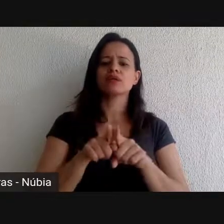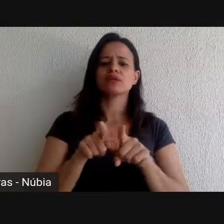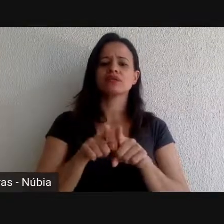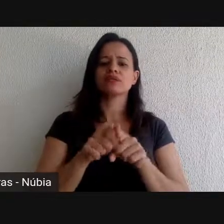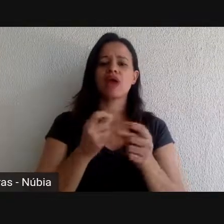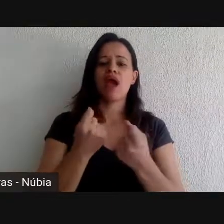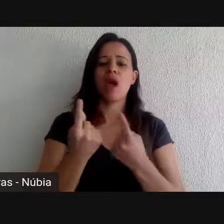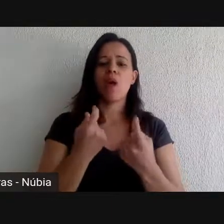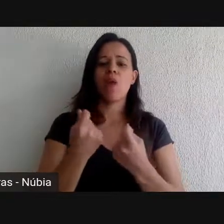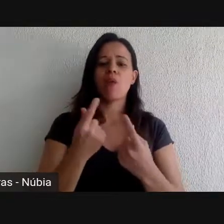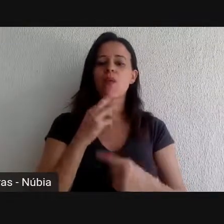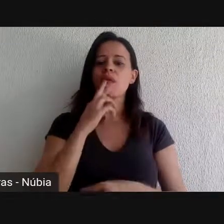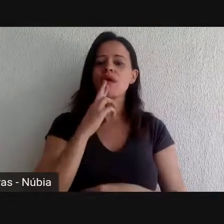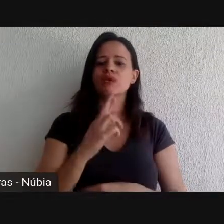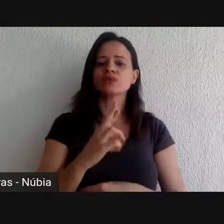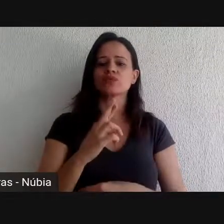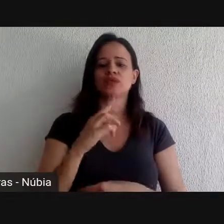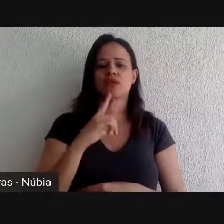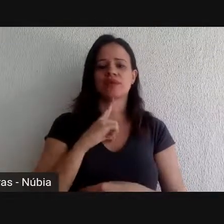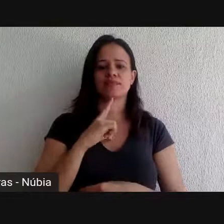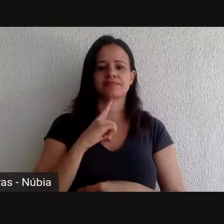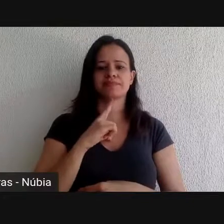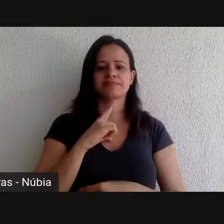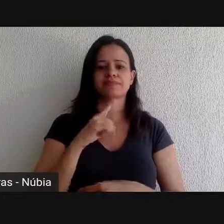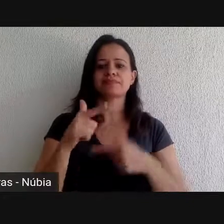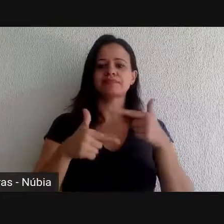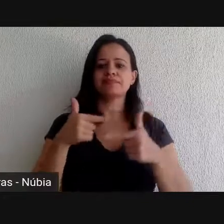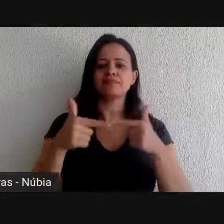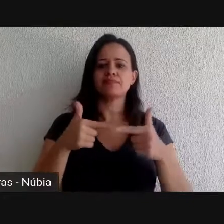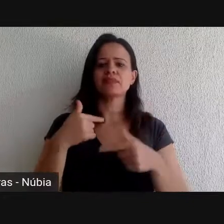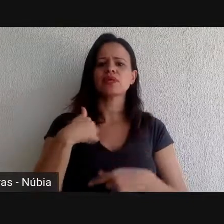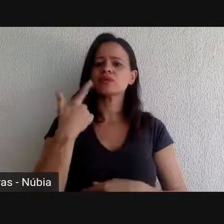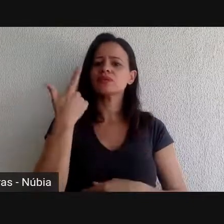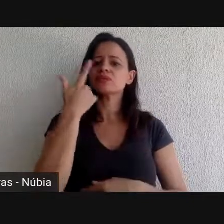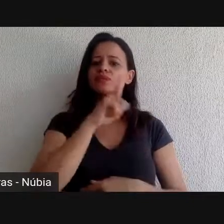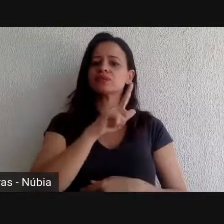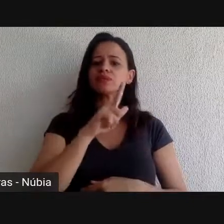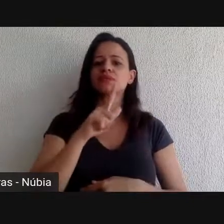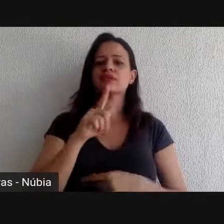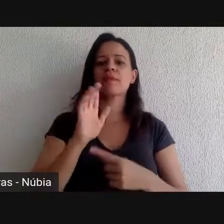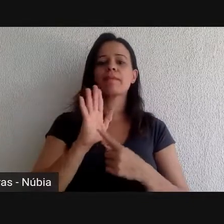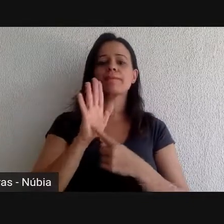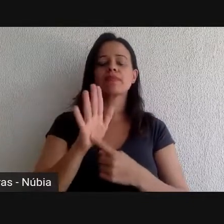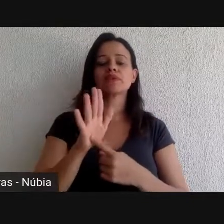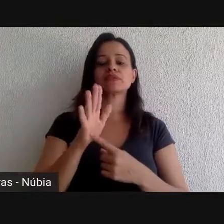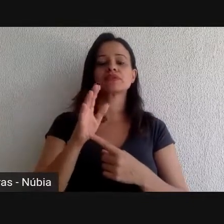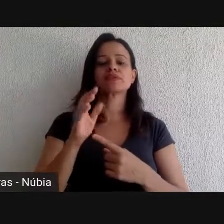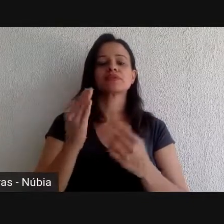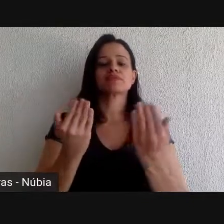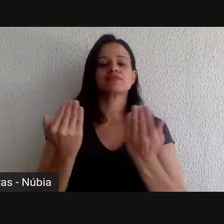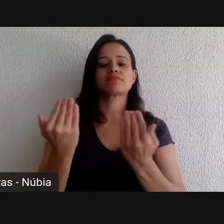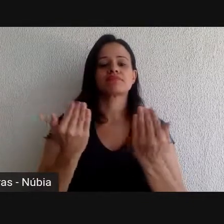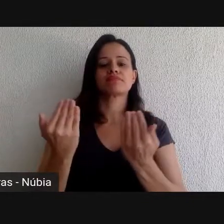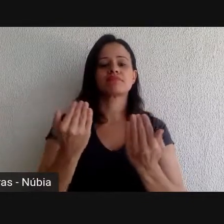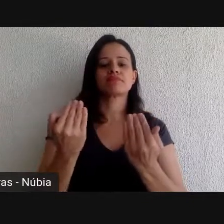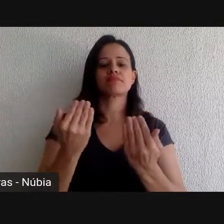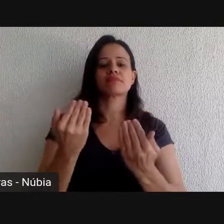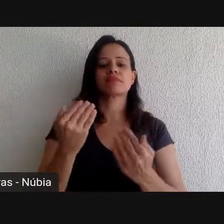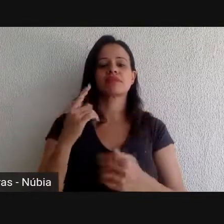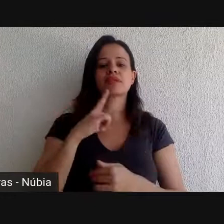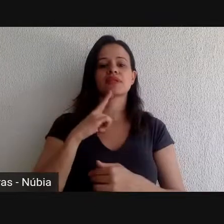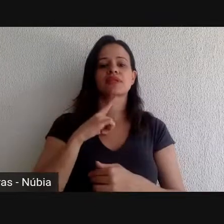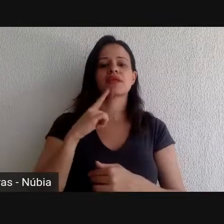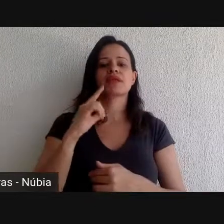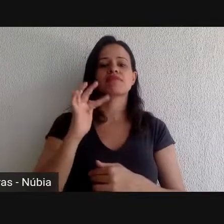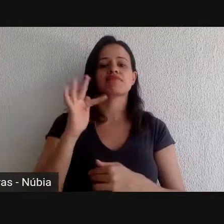alguns resultados, né, desse trabalho. Eu consegui mensurar, e aí restringindo o escopo à esfera federal,